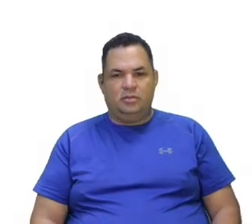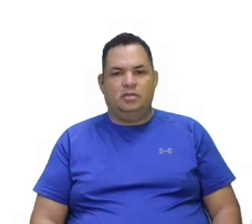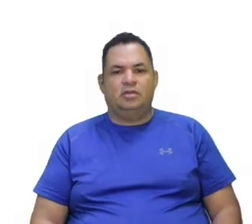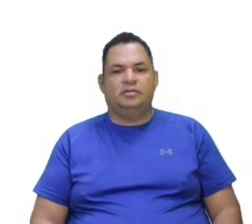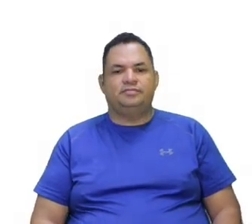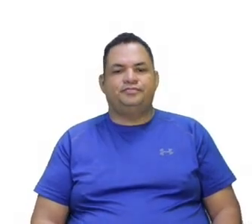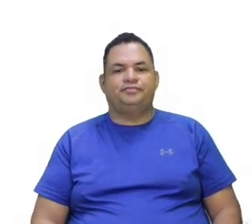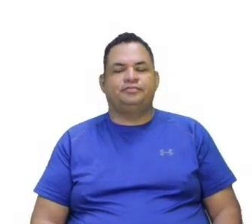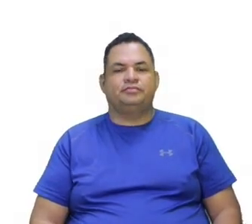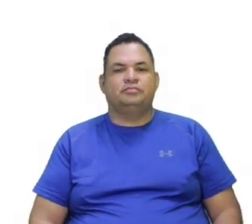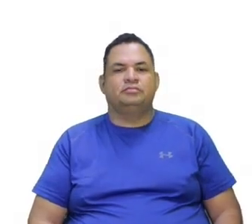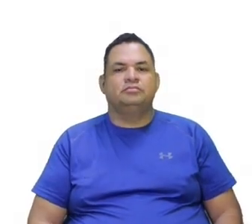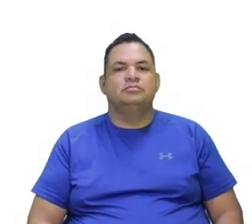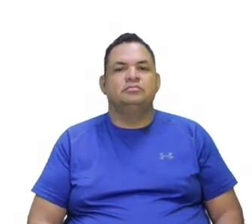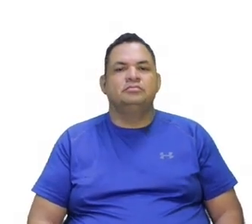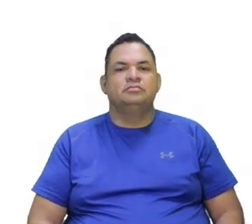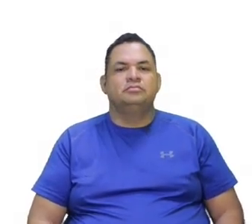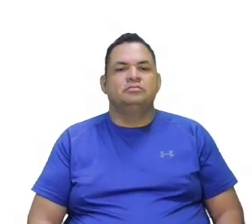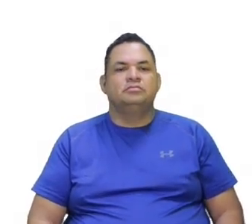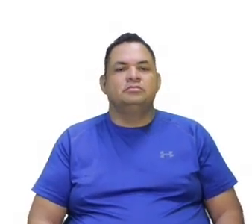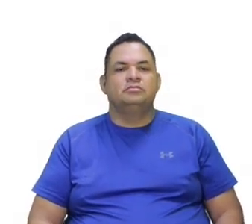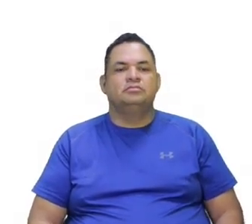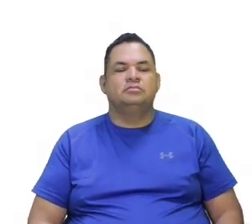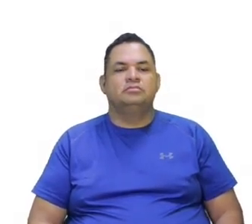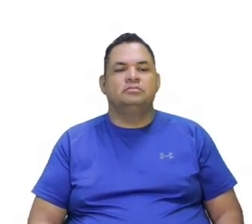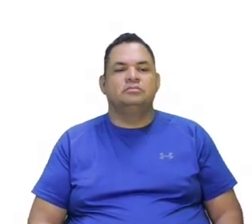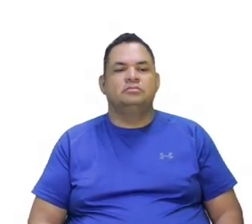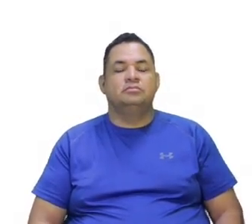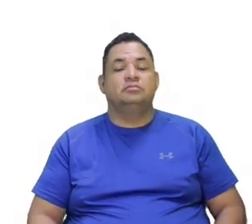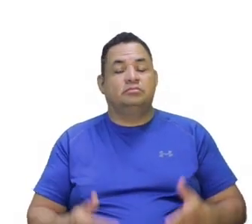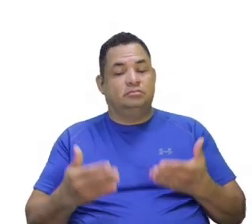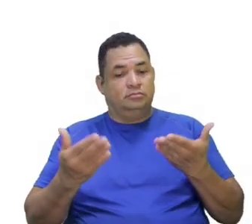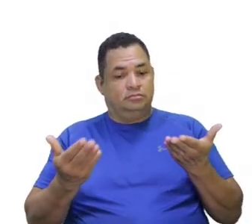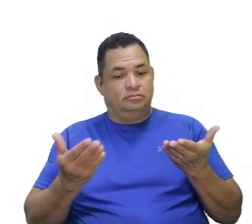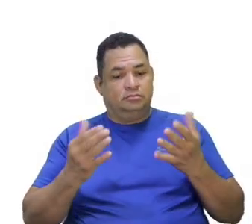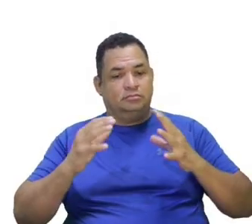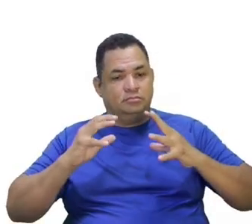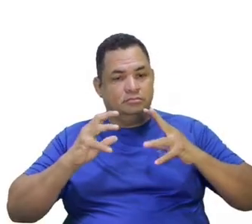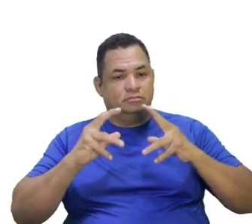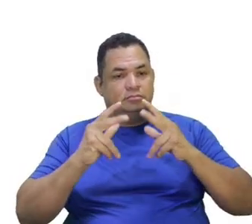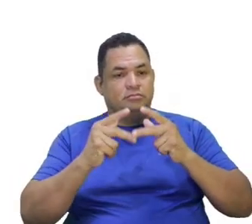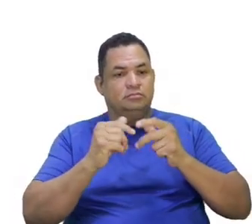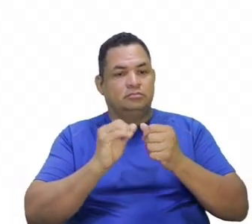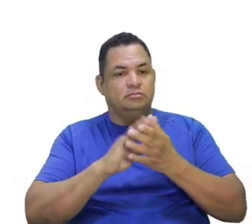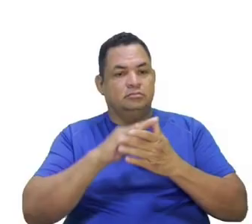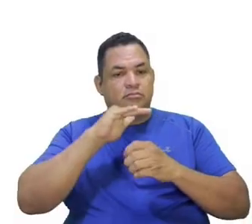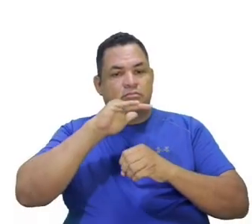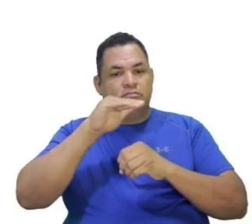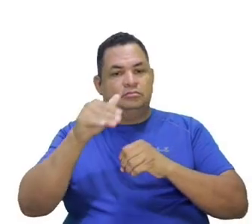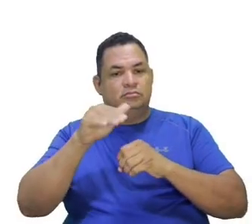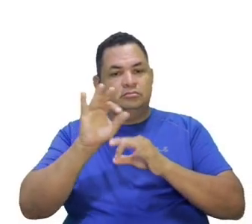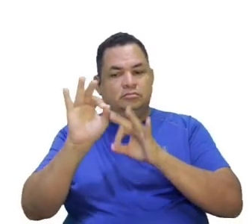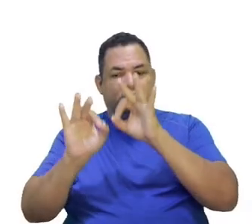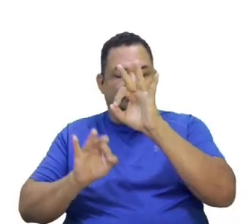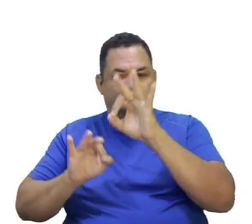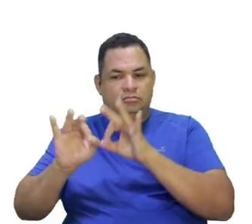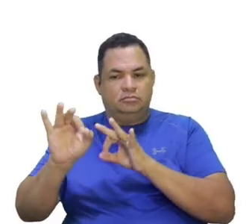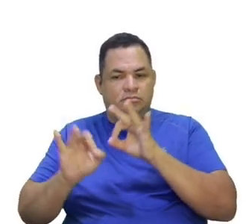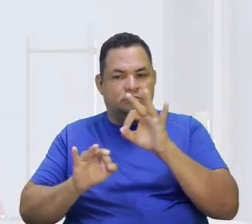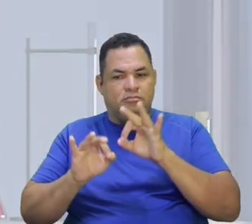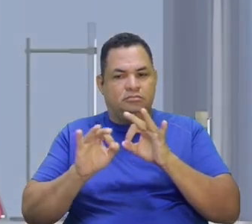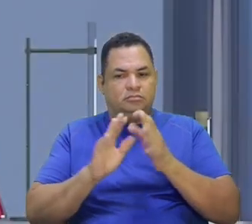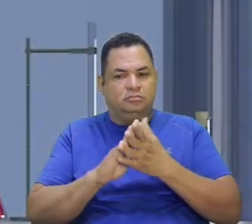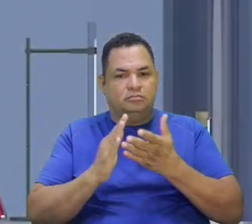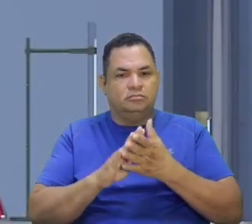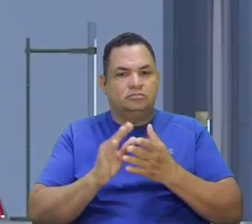com essa configuração que a gente viu aí. Então, galerinha, todas as distribuições, quando a gente faz que elas